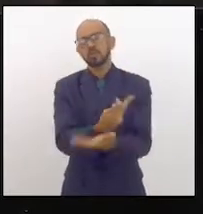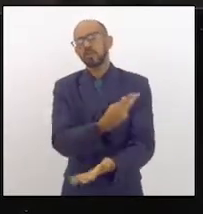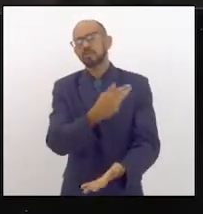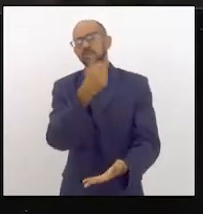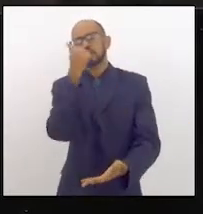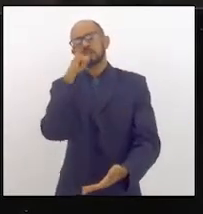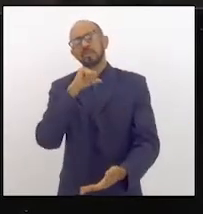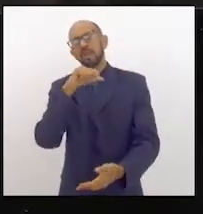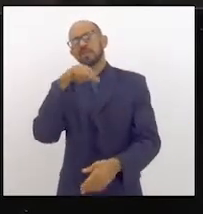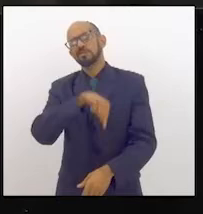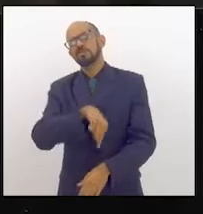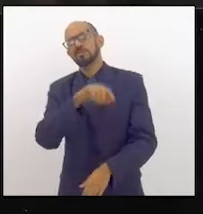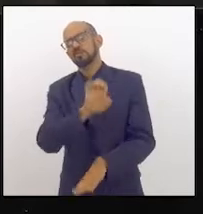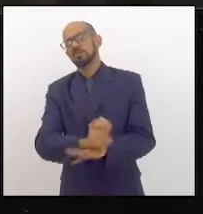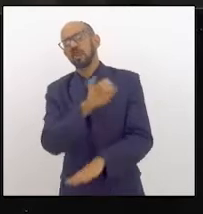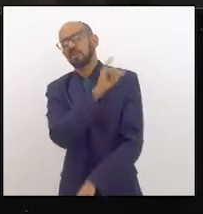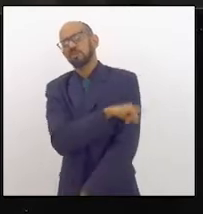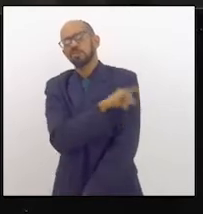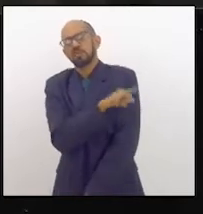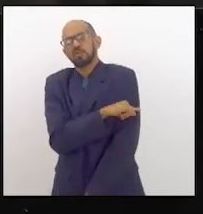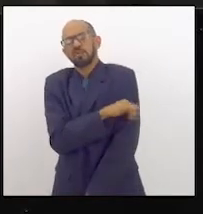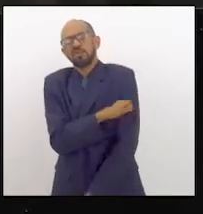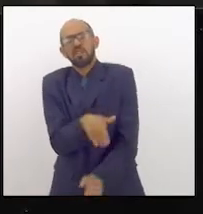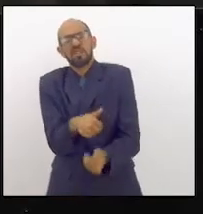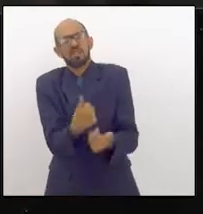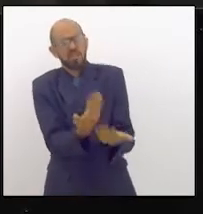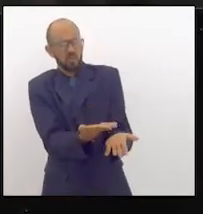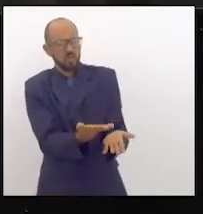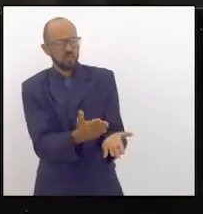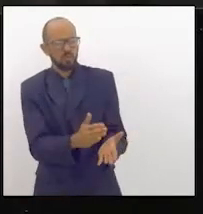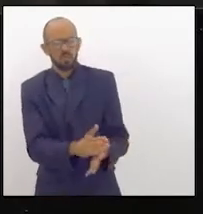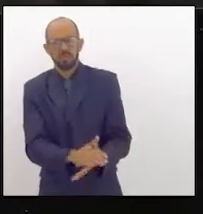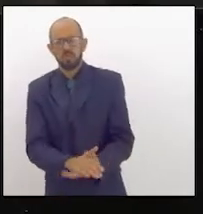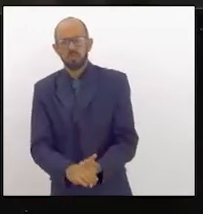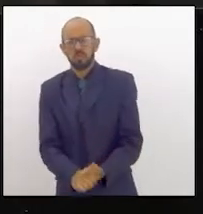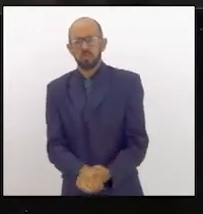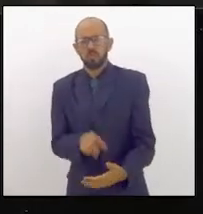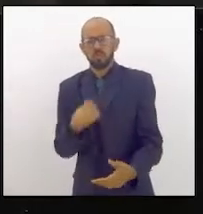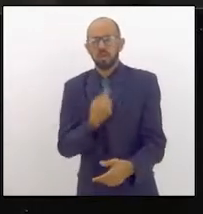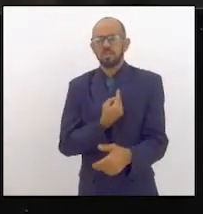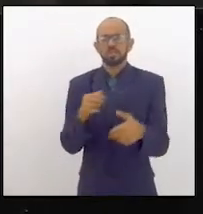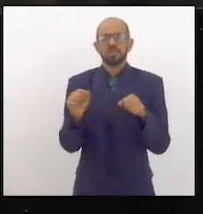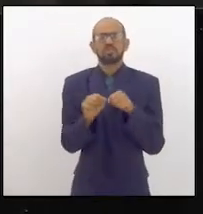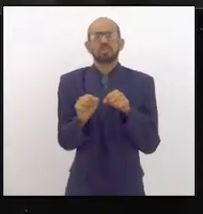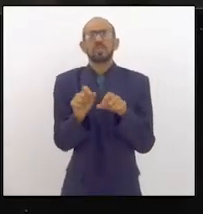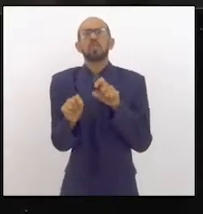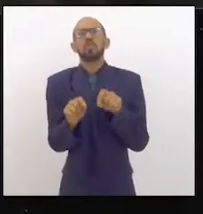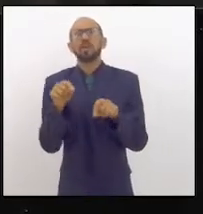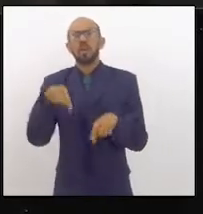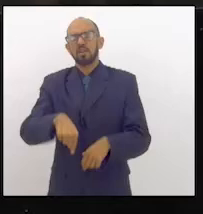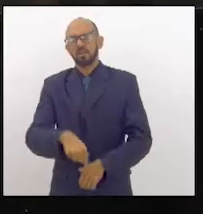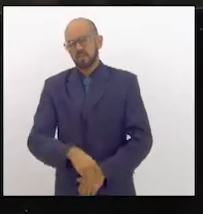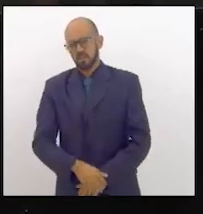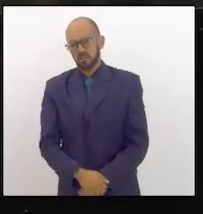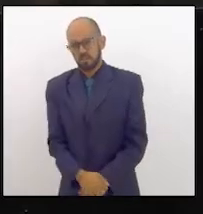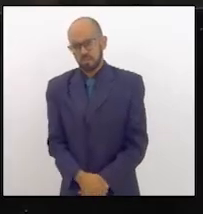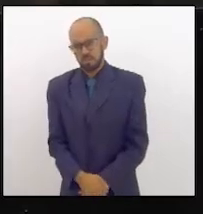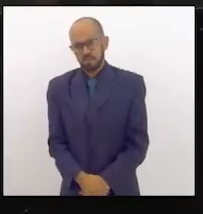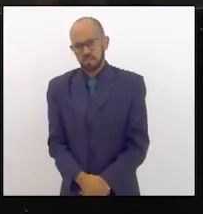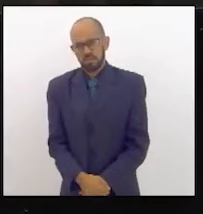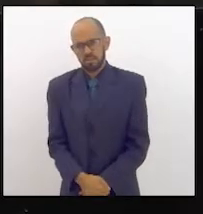no estado do Rio de Janeiro Hora bolas e Hoje nós estamos aqui fazendo o quê uma